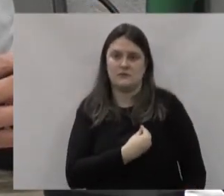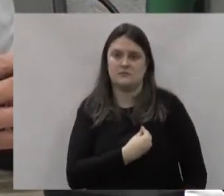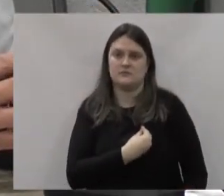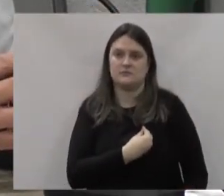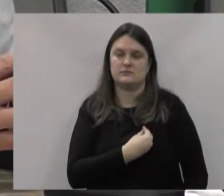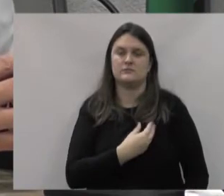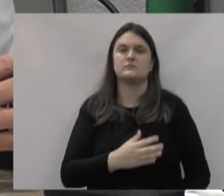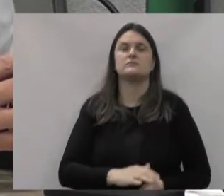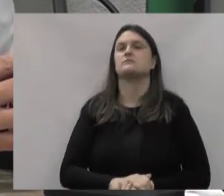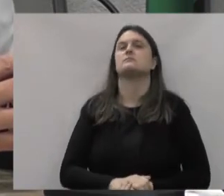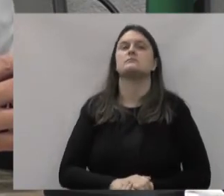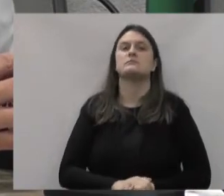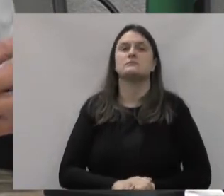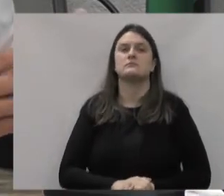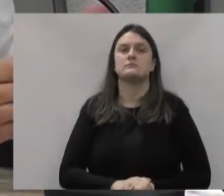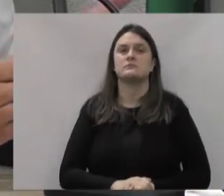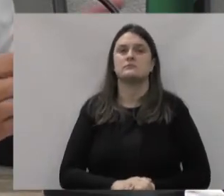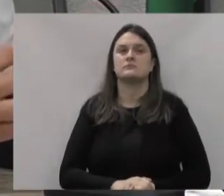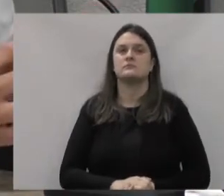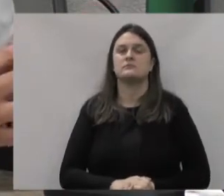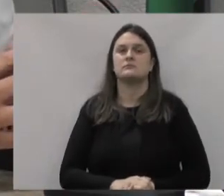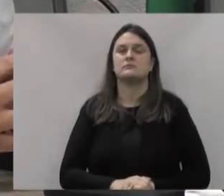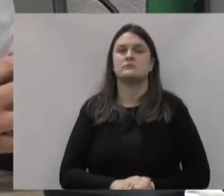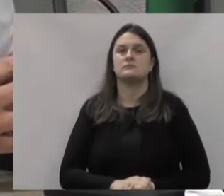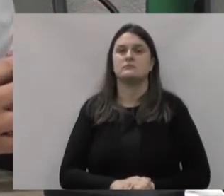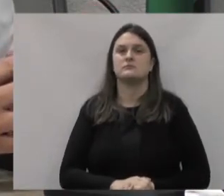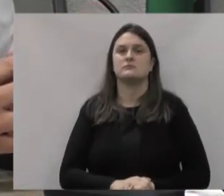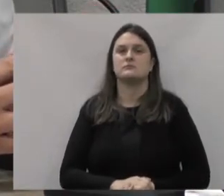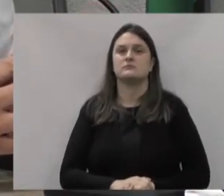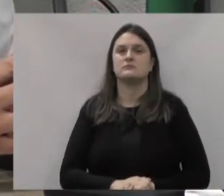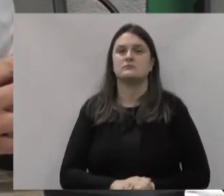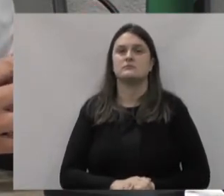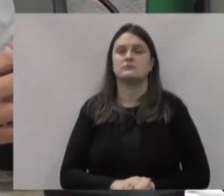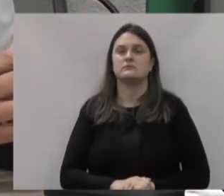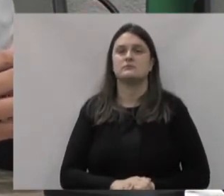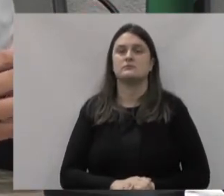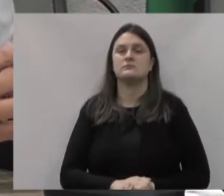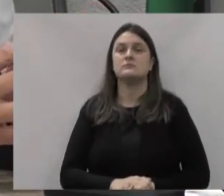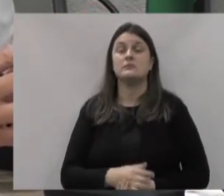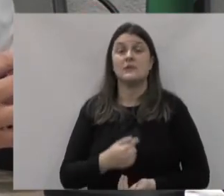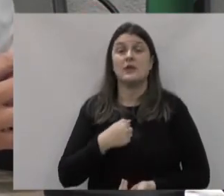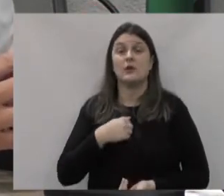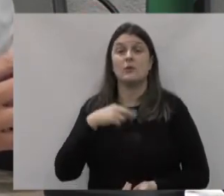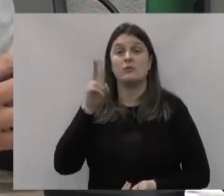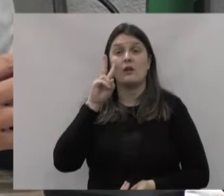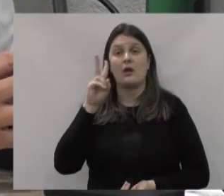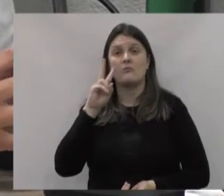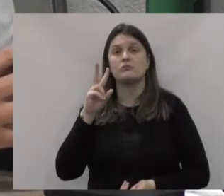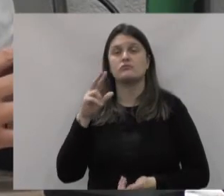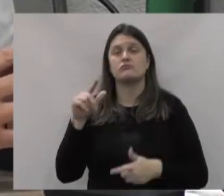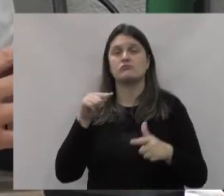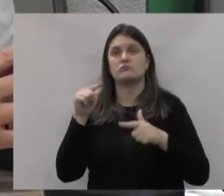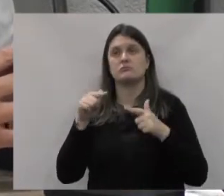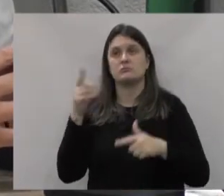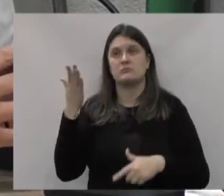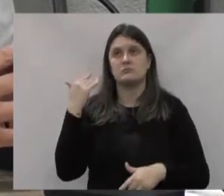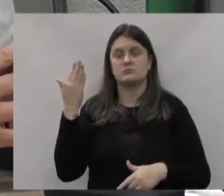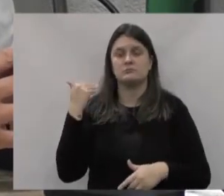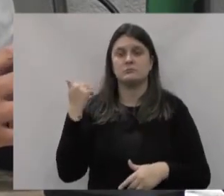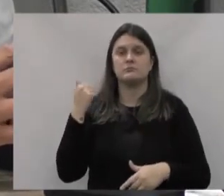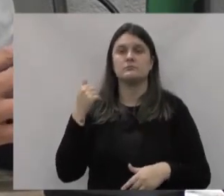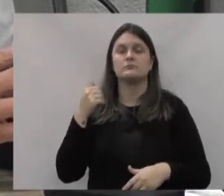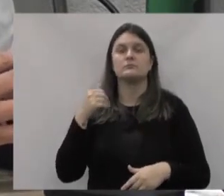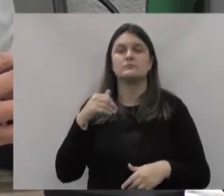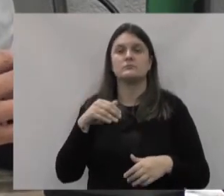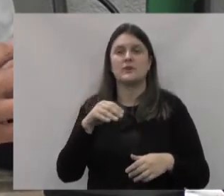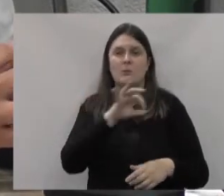ser melhores para elas, no caso específico, as mulheres. Eu me lembro que, quando trabalhávamos na